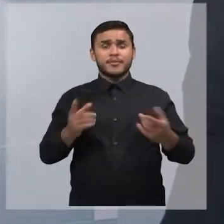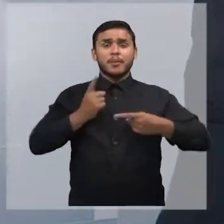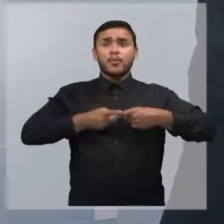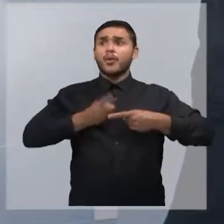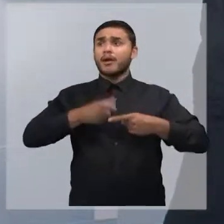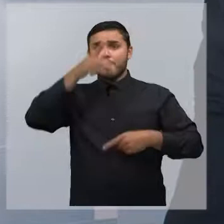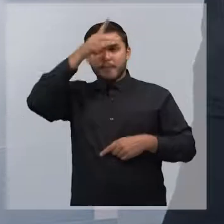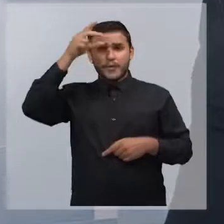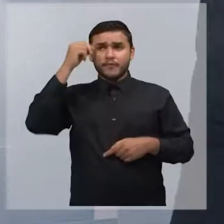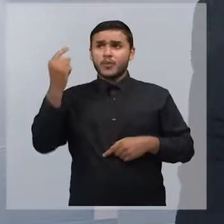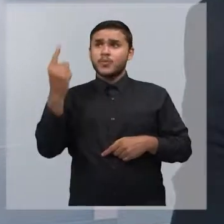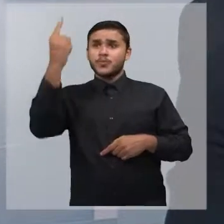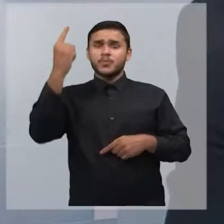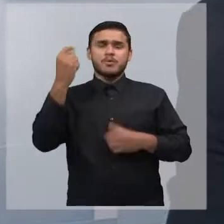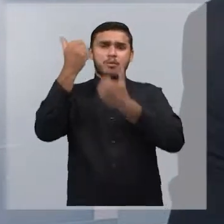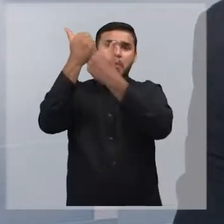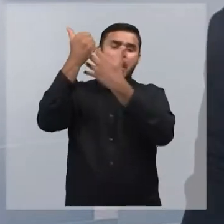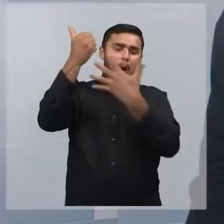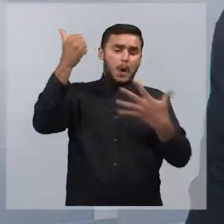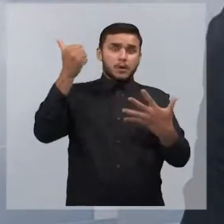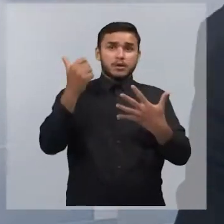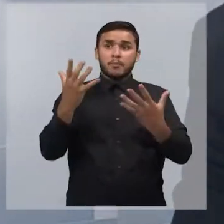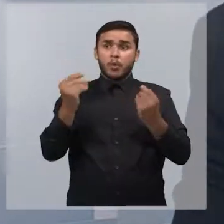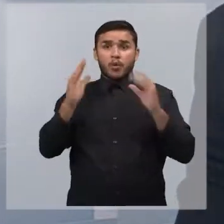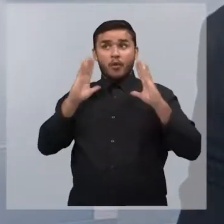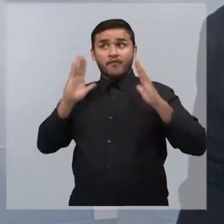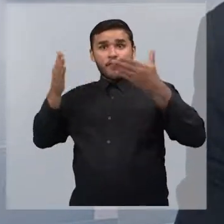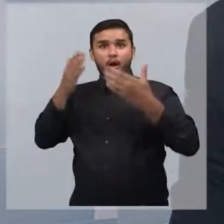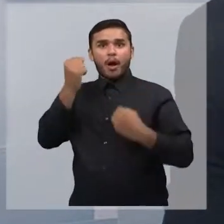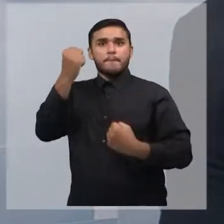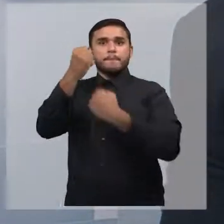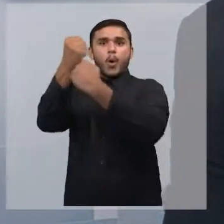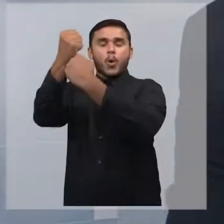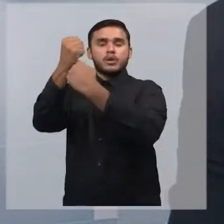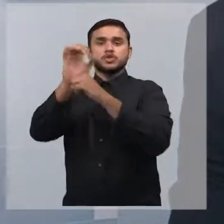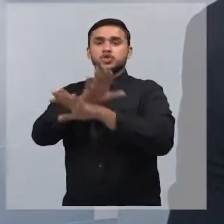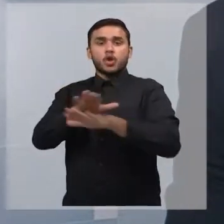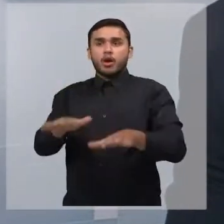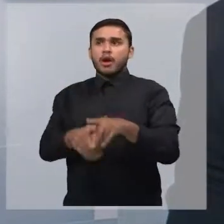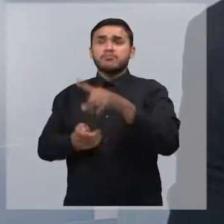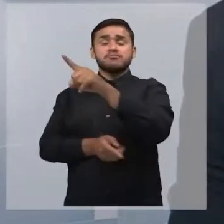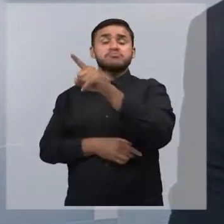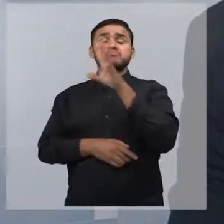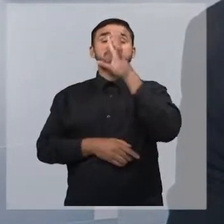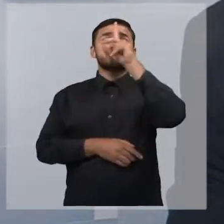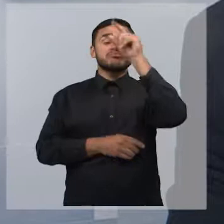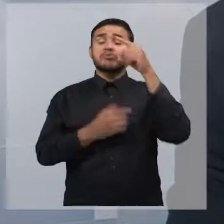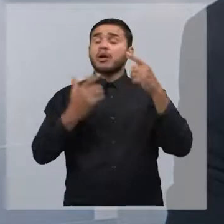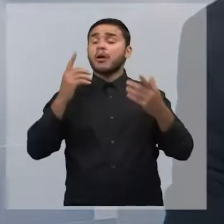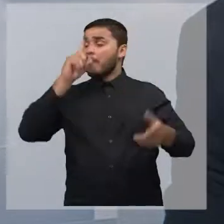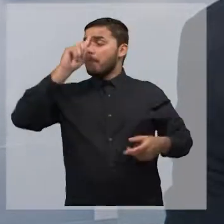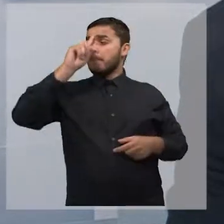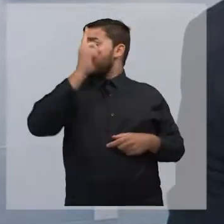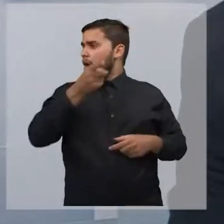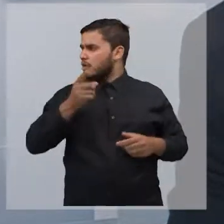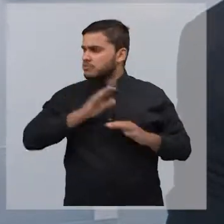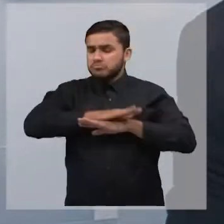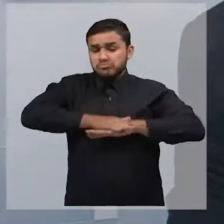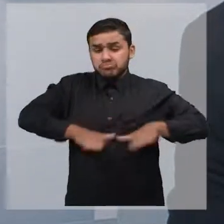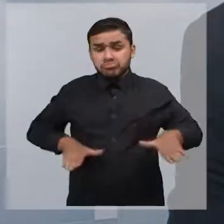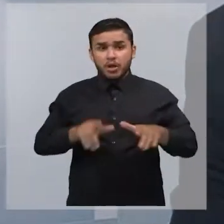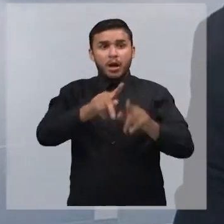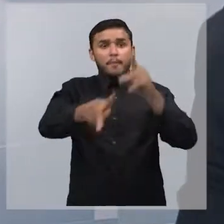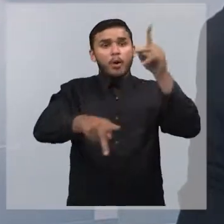vezes a concentração de poder no executivo faz com que o governo, muitas vezes,